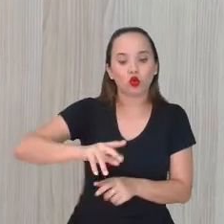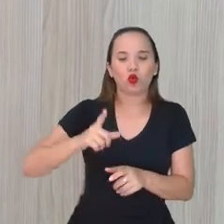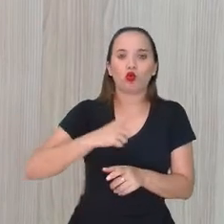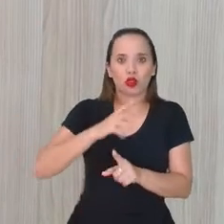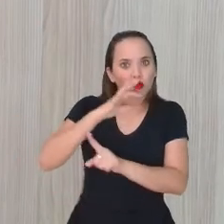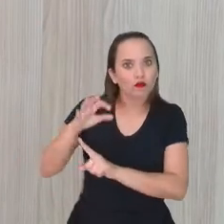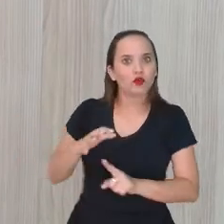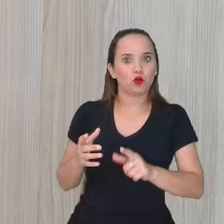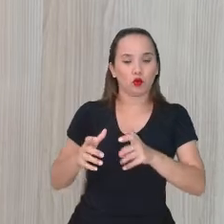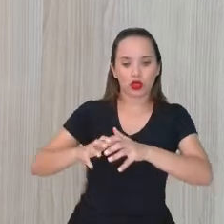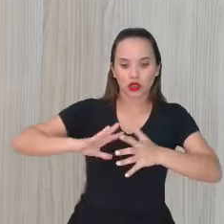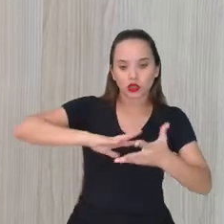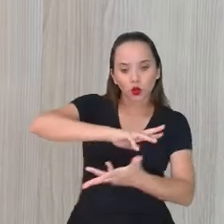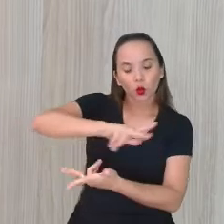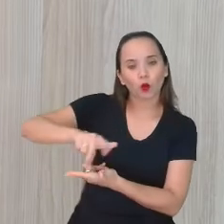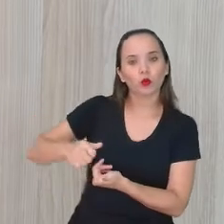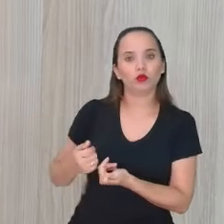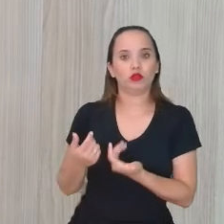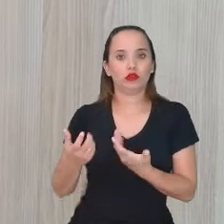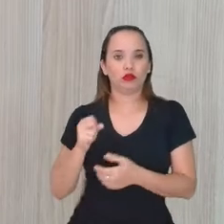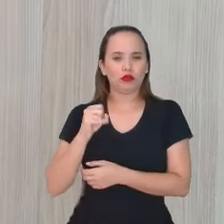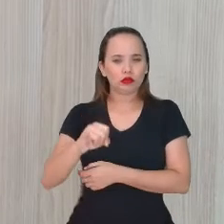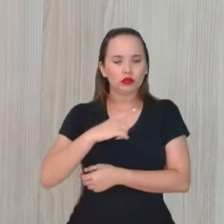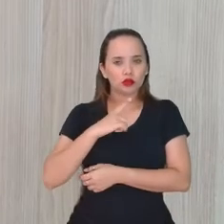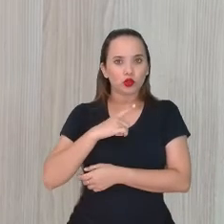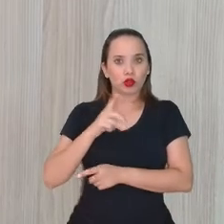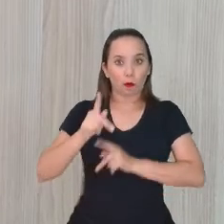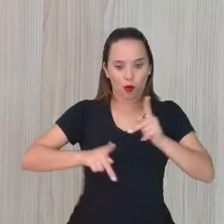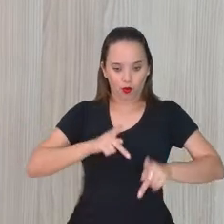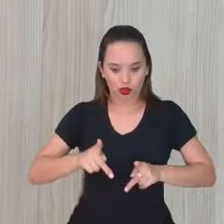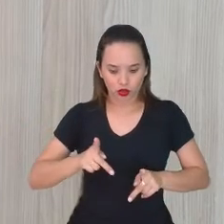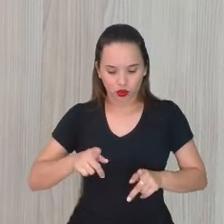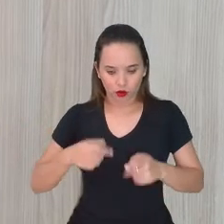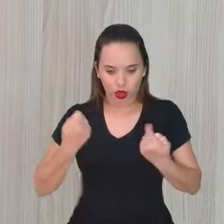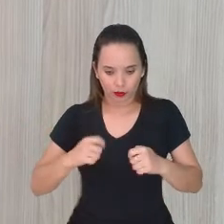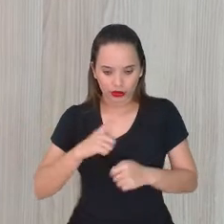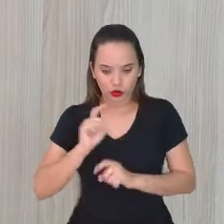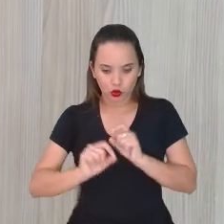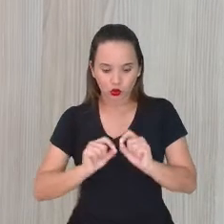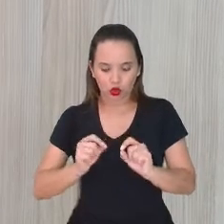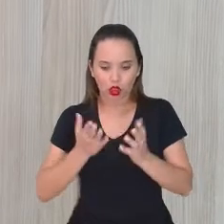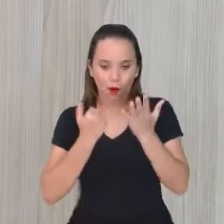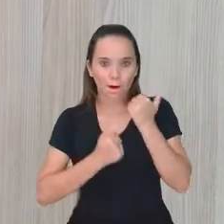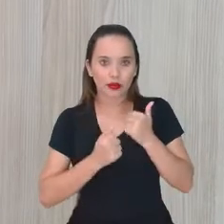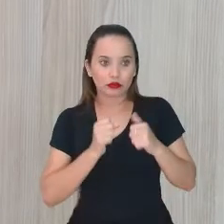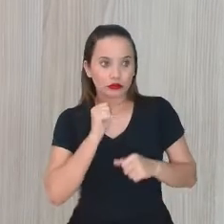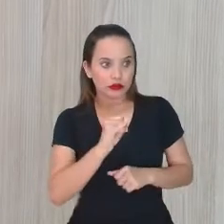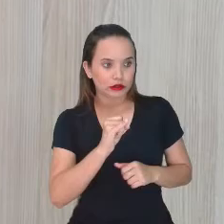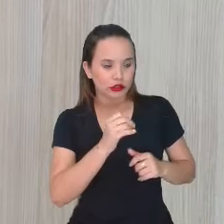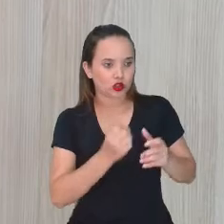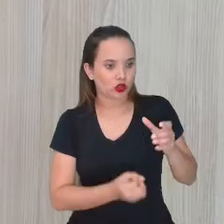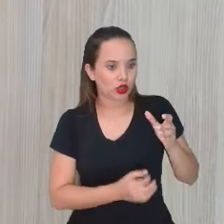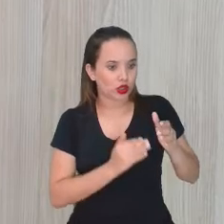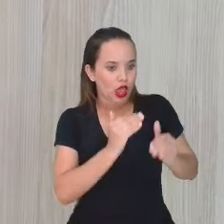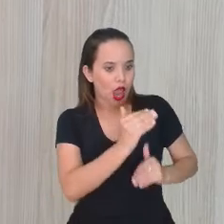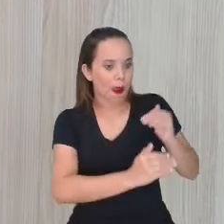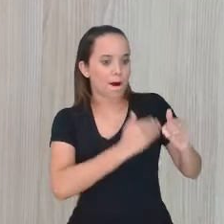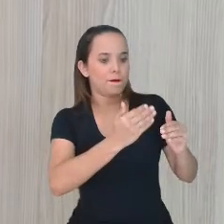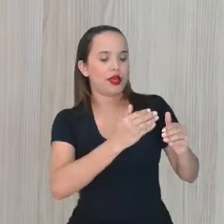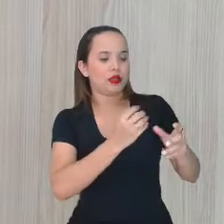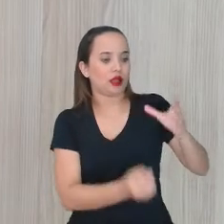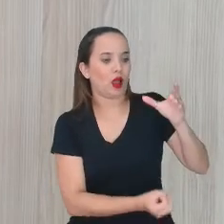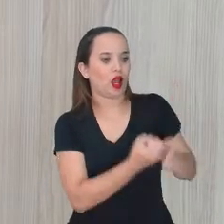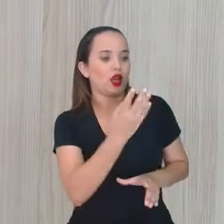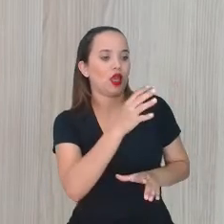se a gente tem a população, o pessoal precisa o quê? Se alimentar. Aí disseram, não, se a gente intensificar lá a produção de alimentos no